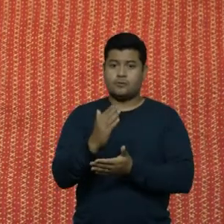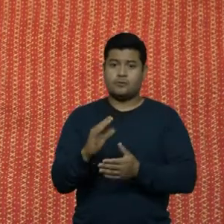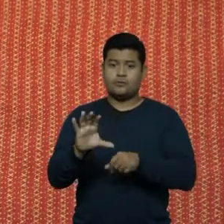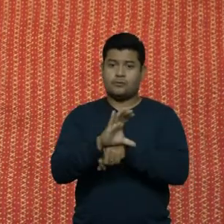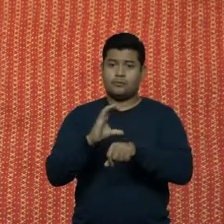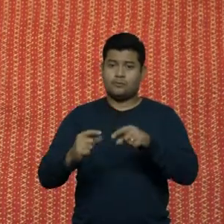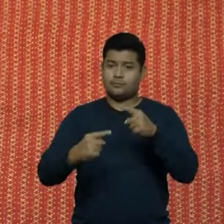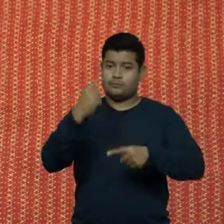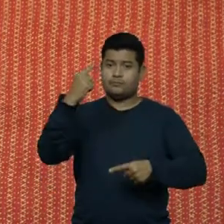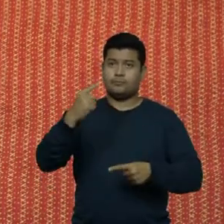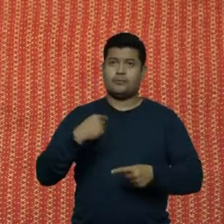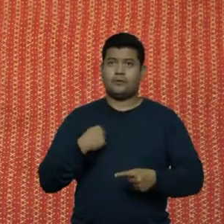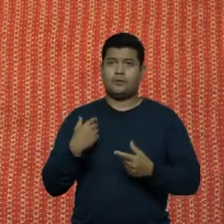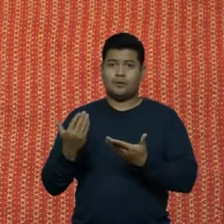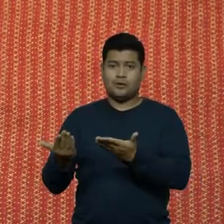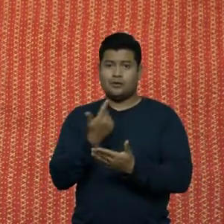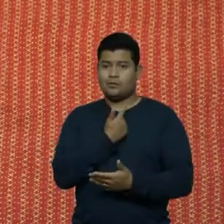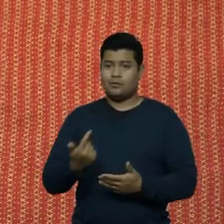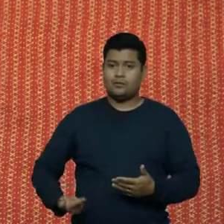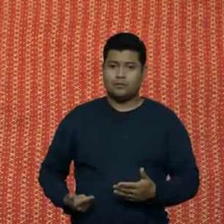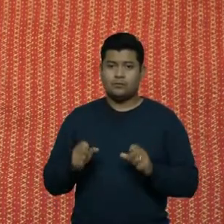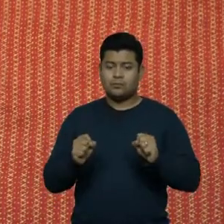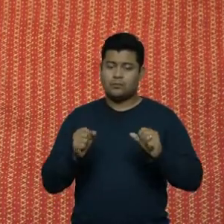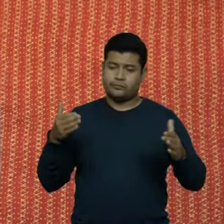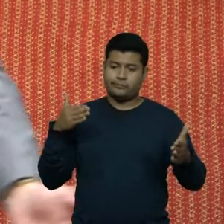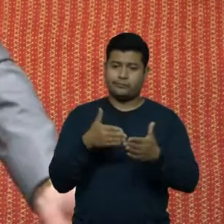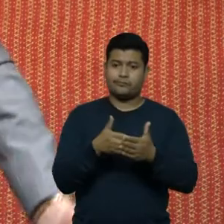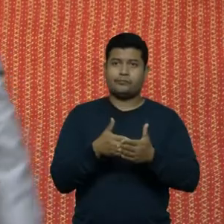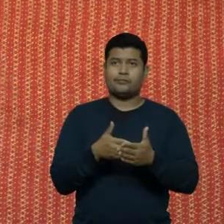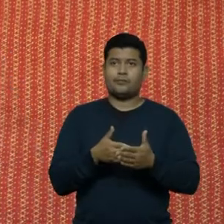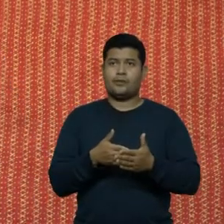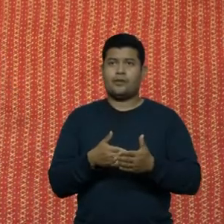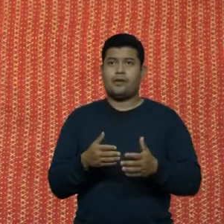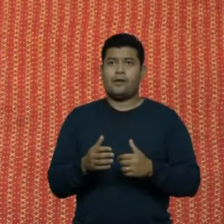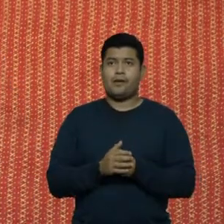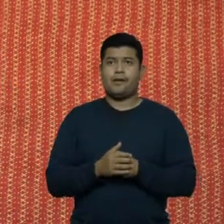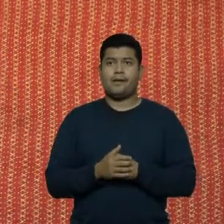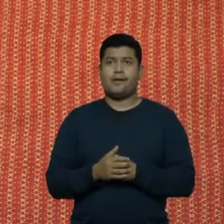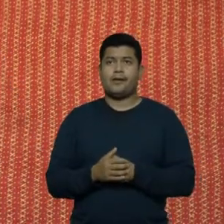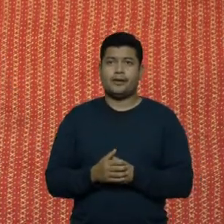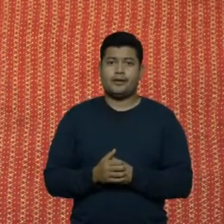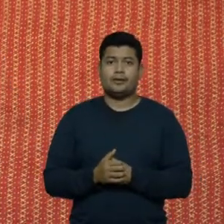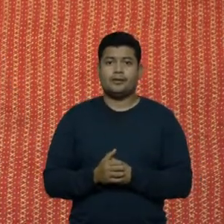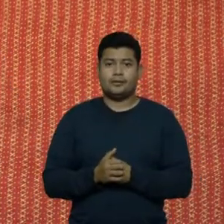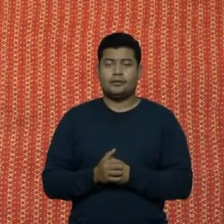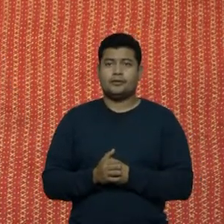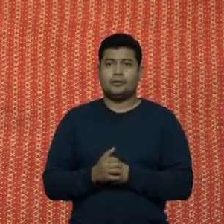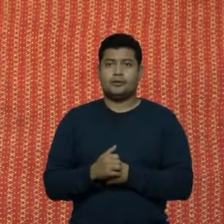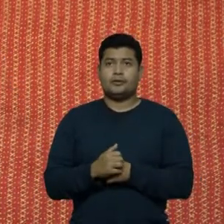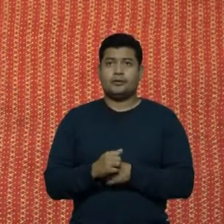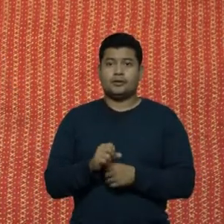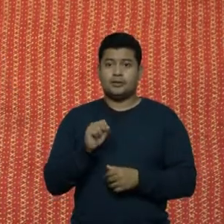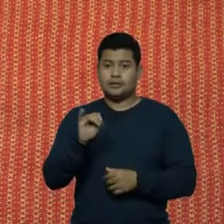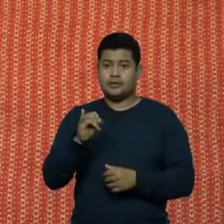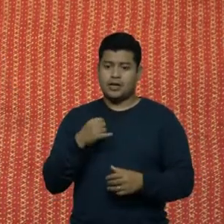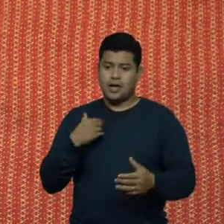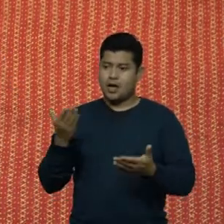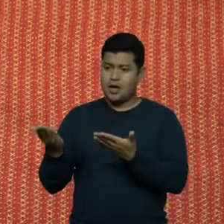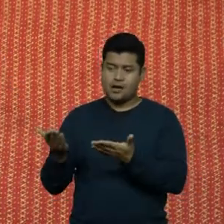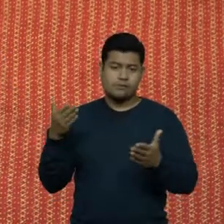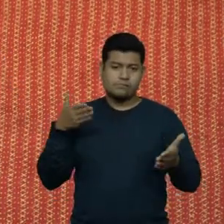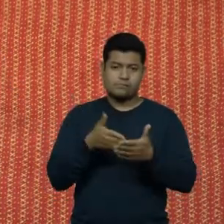Incondicional o governo tem que vetar não vetando ação direta de condicionalidade na justiça